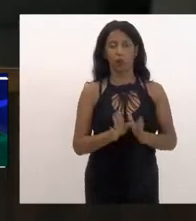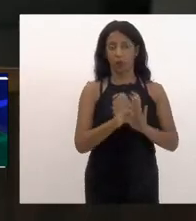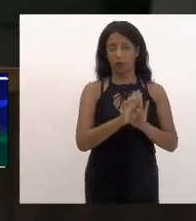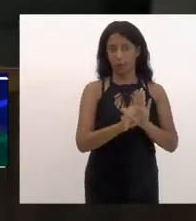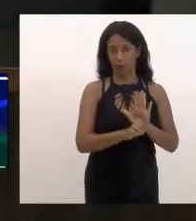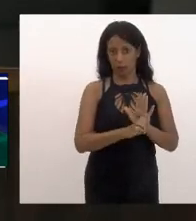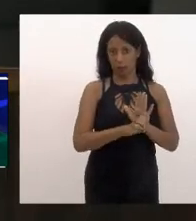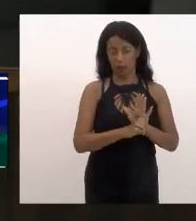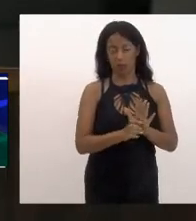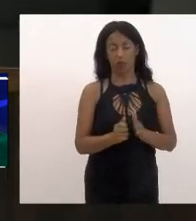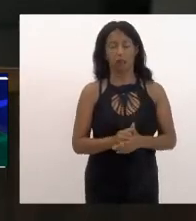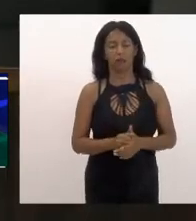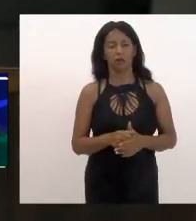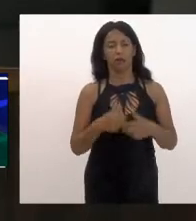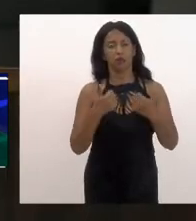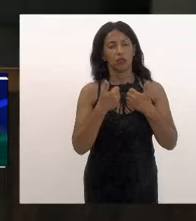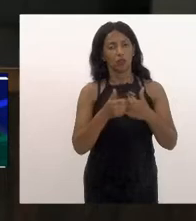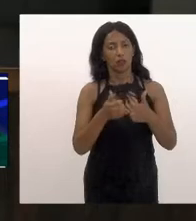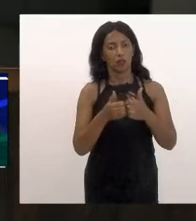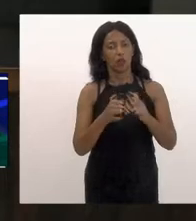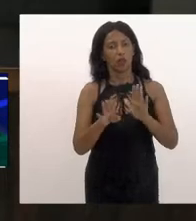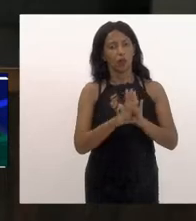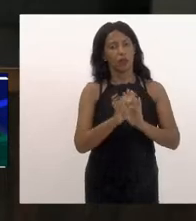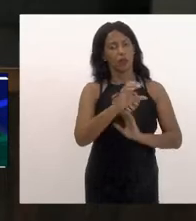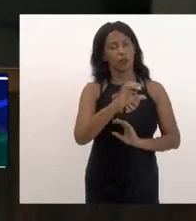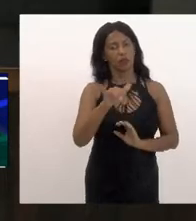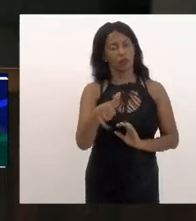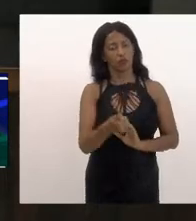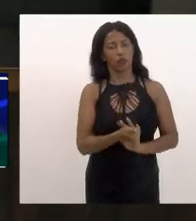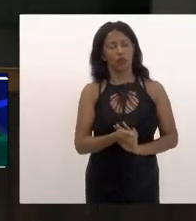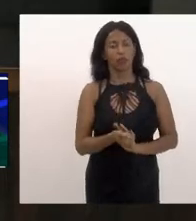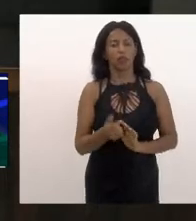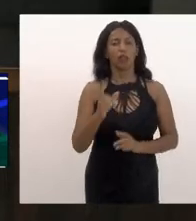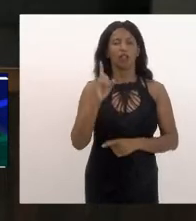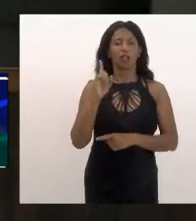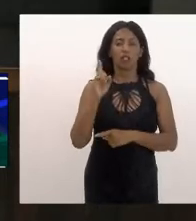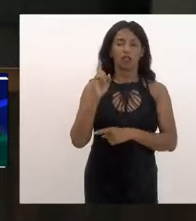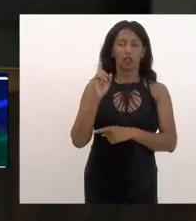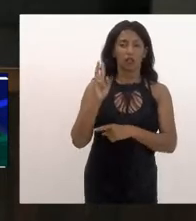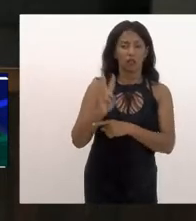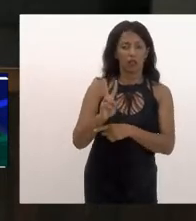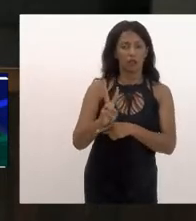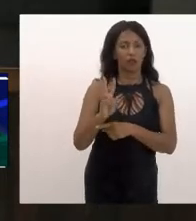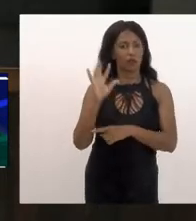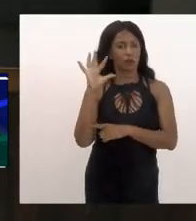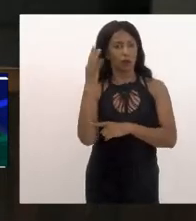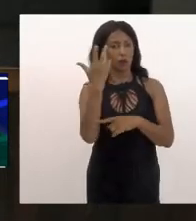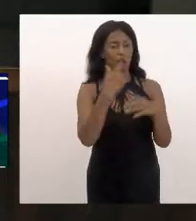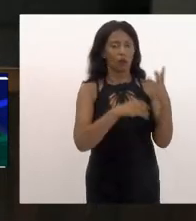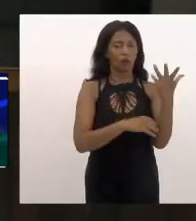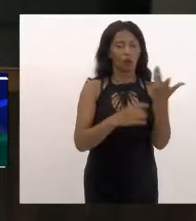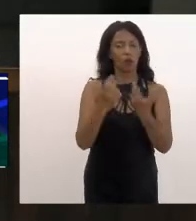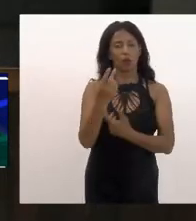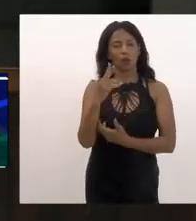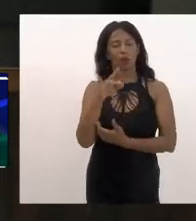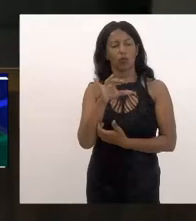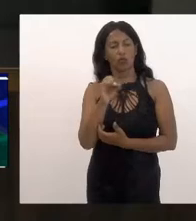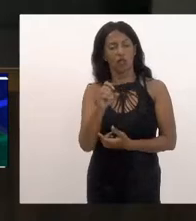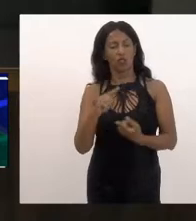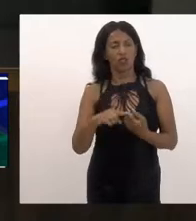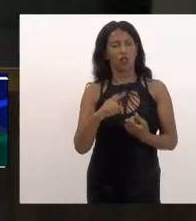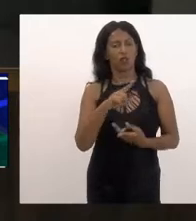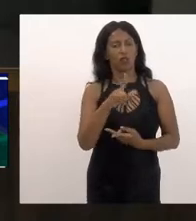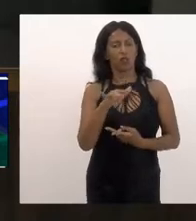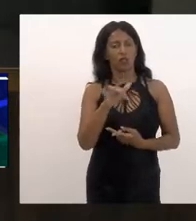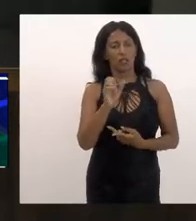emenda de transporte favorável com a emenda da CCJ. Defesa do meio ambiente favorável. Relatores, deputado Dr. Serginho Zeidan